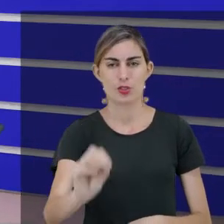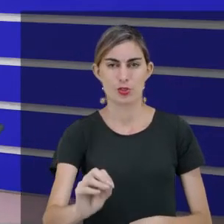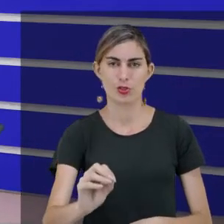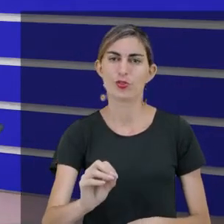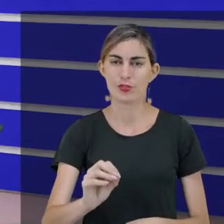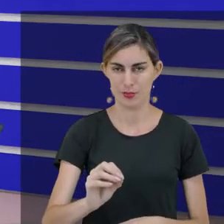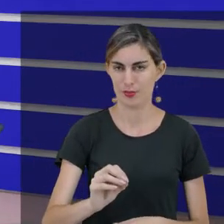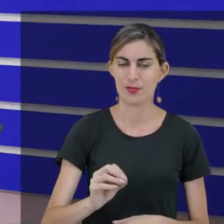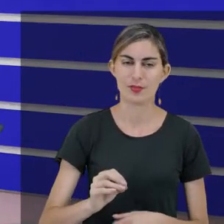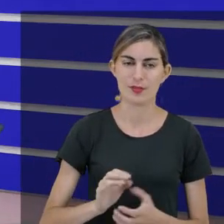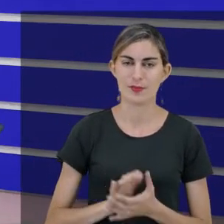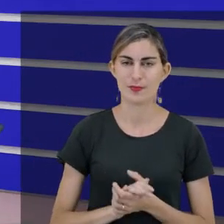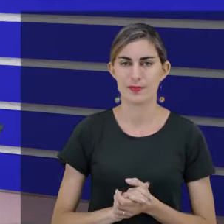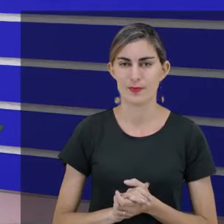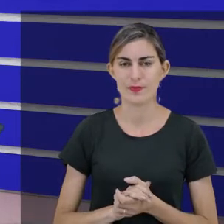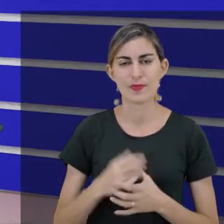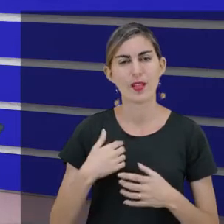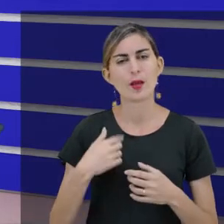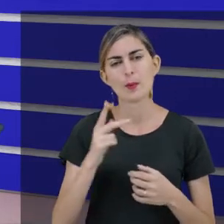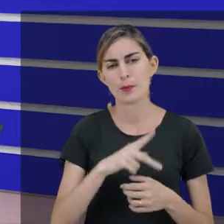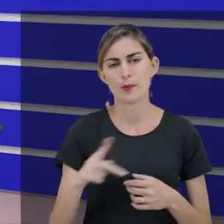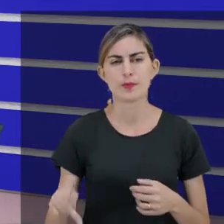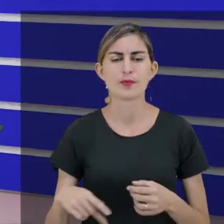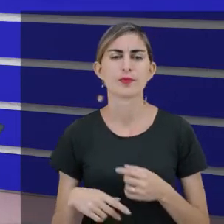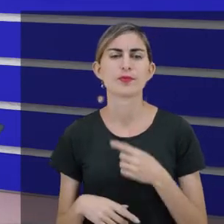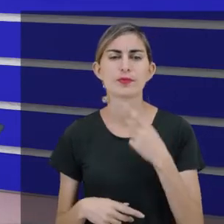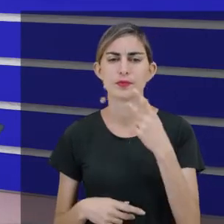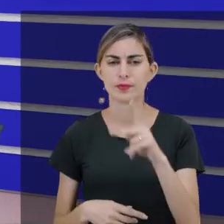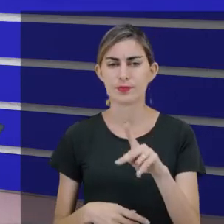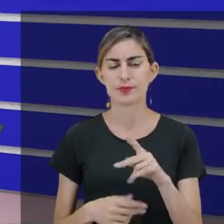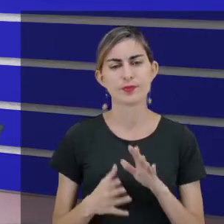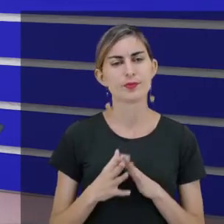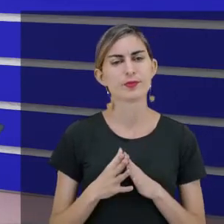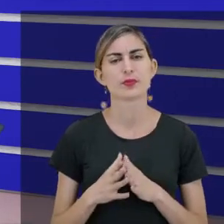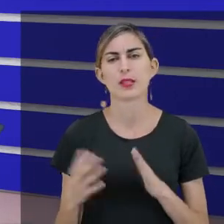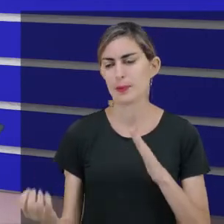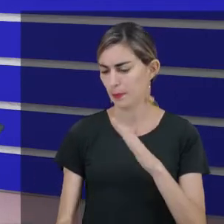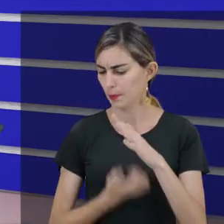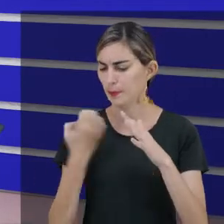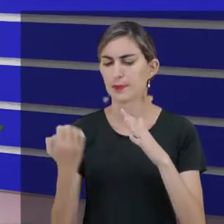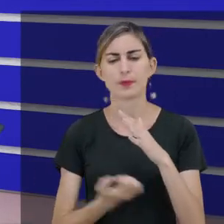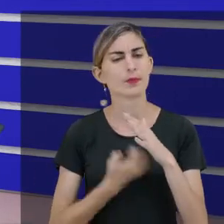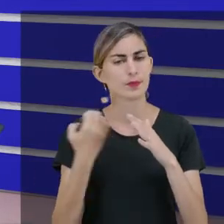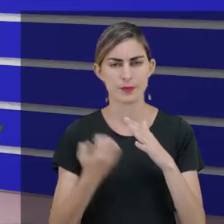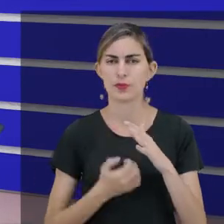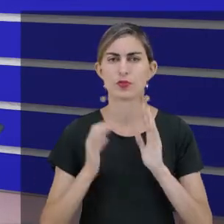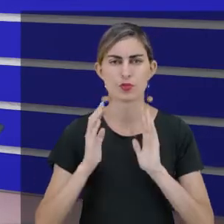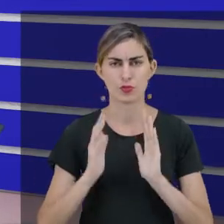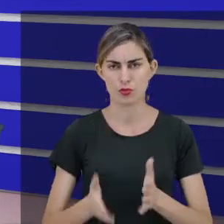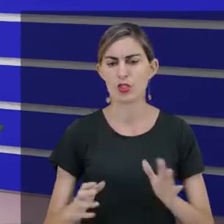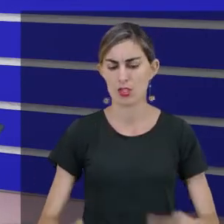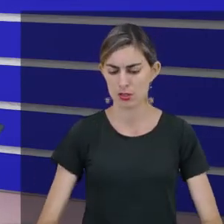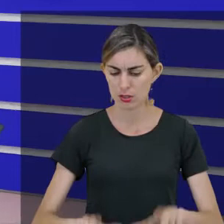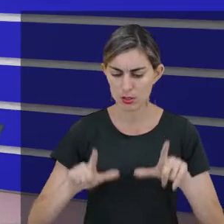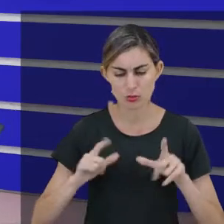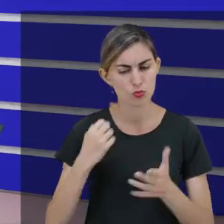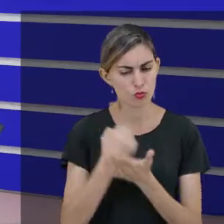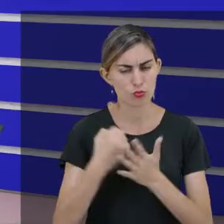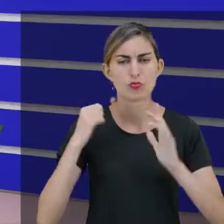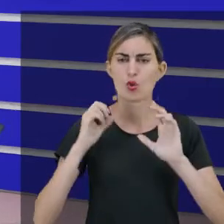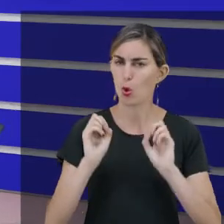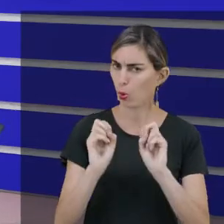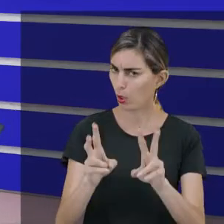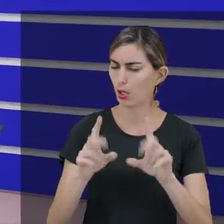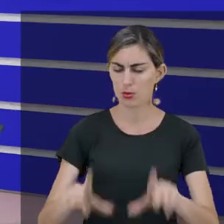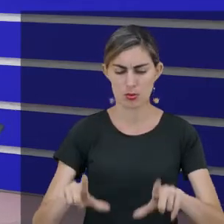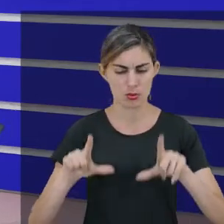realização e um investimento. Entendi. Professor, e com relação à empresa, ela já está certificada, já, né,